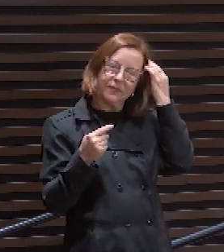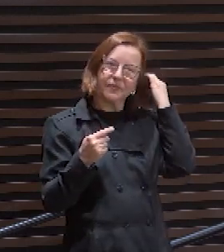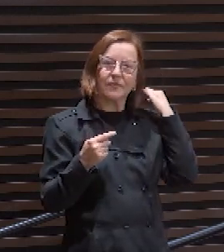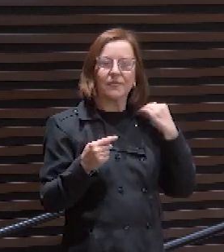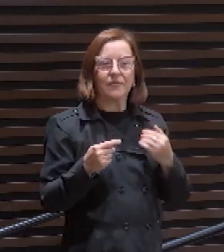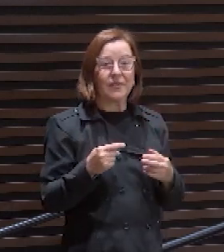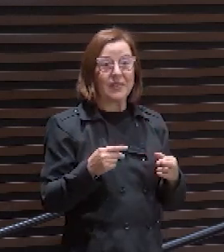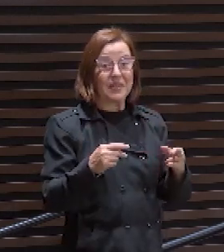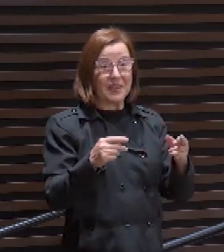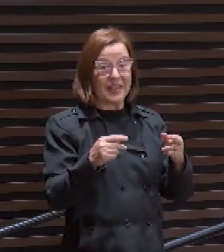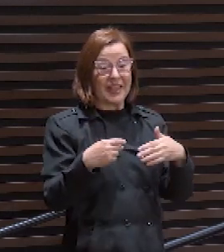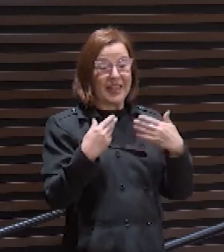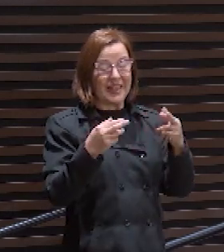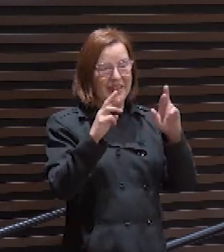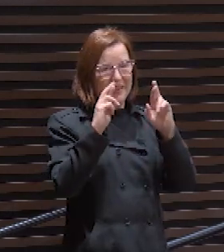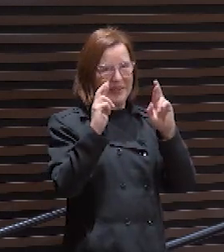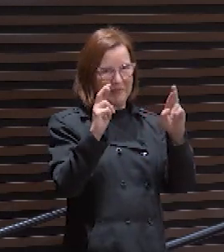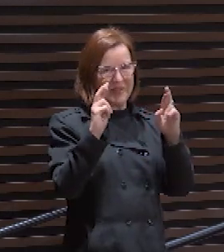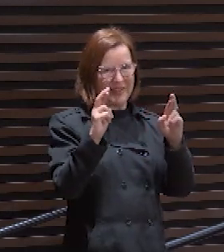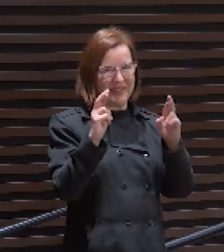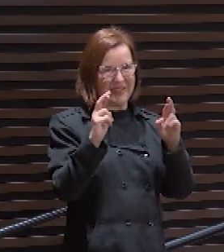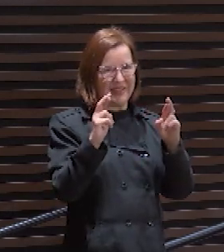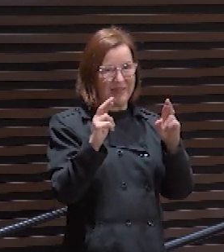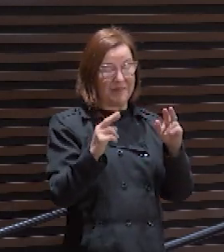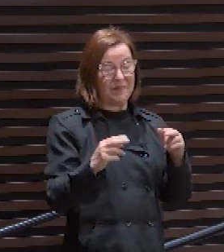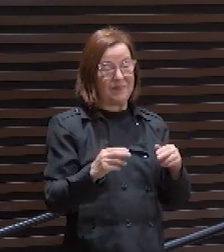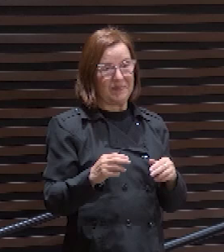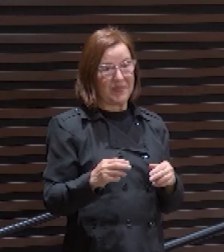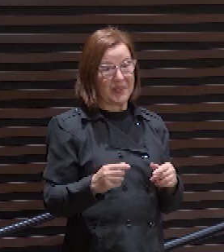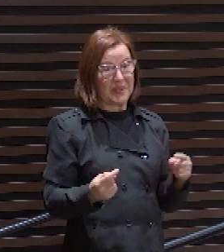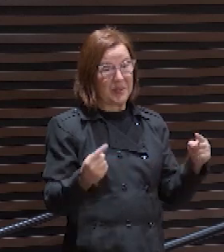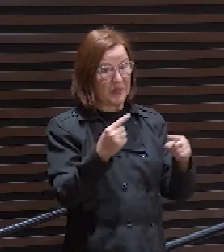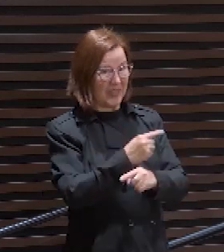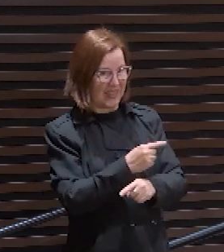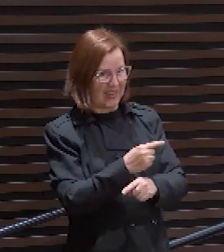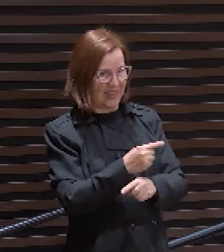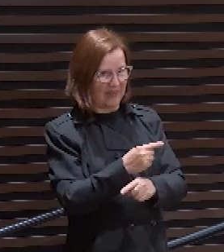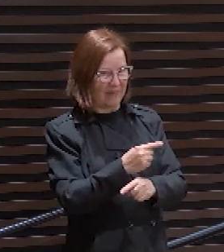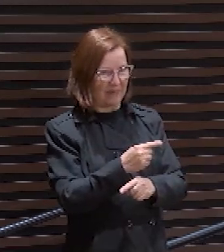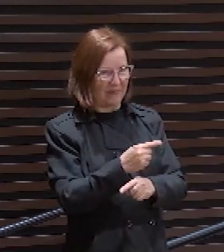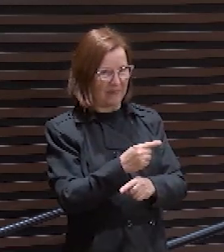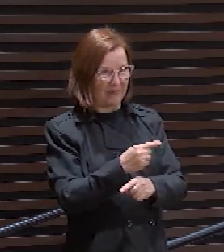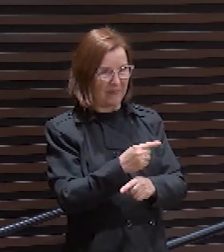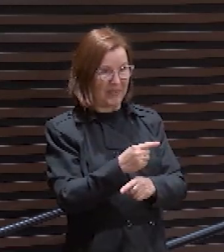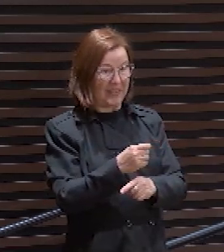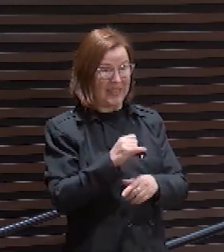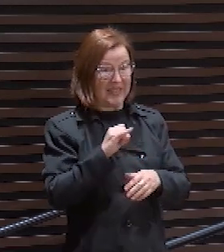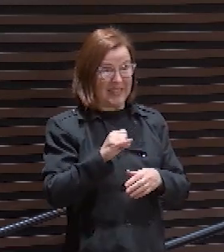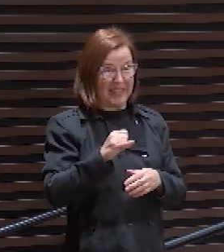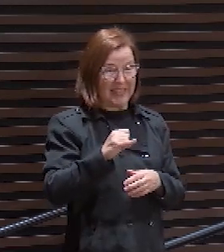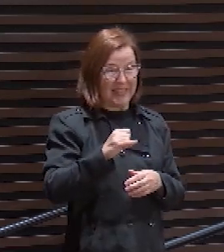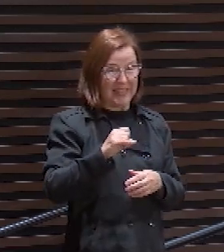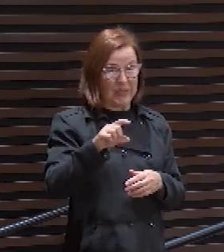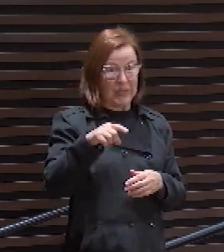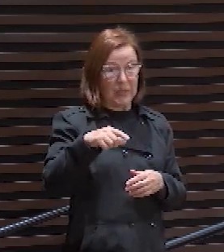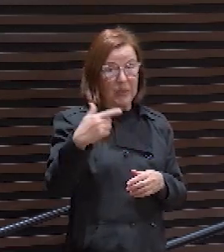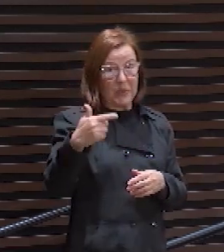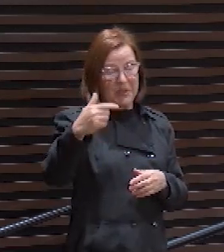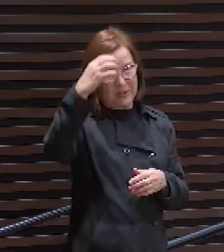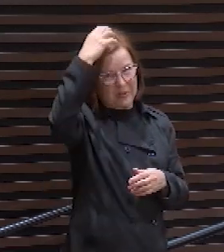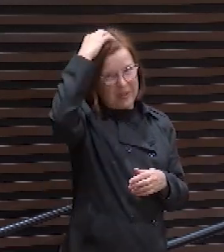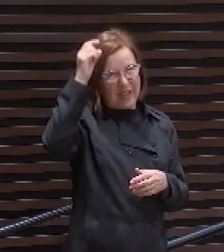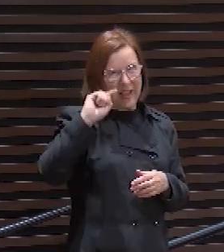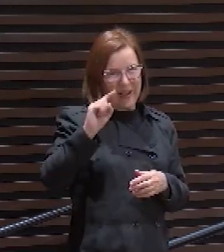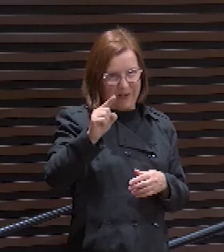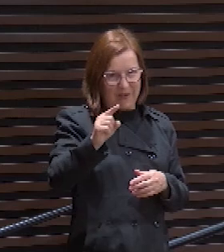com esperança, porque ele fala, caso contrário, estando o outro ainda longe, envie-lhe uma embaixada pedindo condições